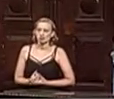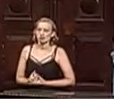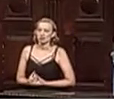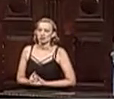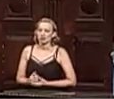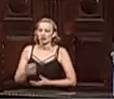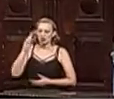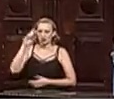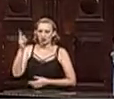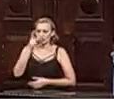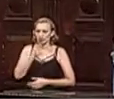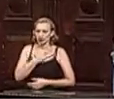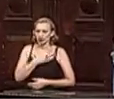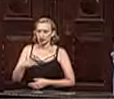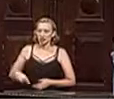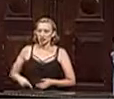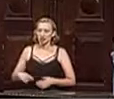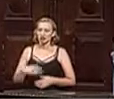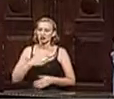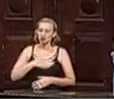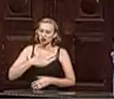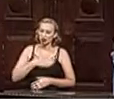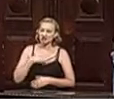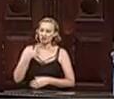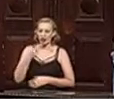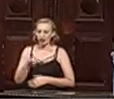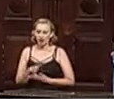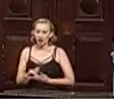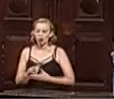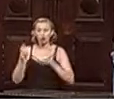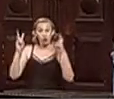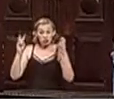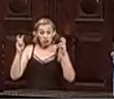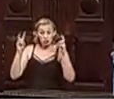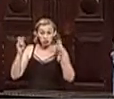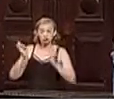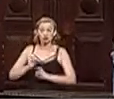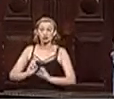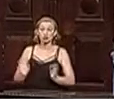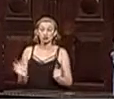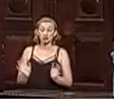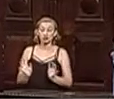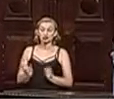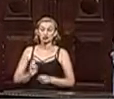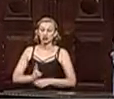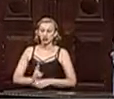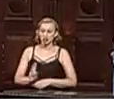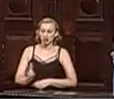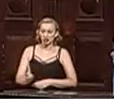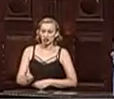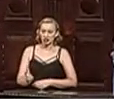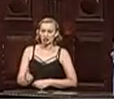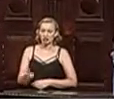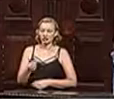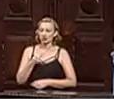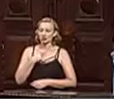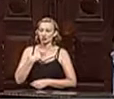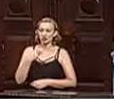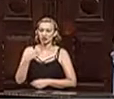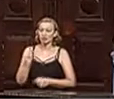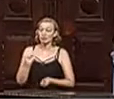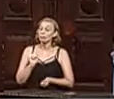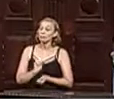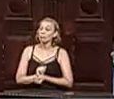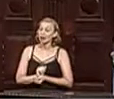Senda. Senhor presidente, esse era o que eu gostaria de tratar, um assunto que segue em desenvolvimento, mas eu não poderia deixar dessa